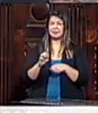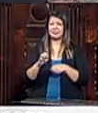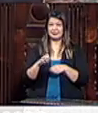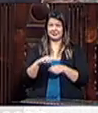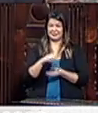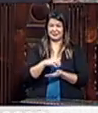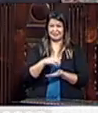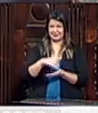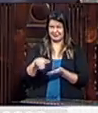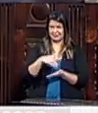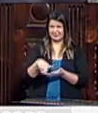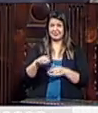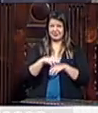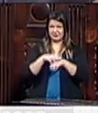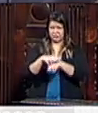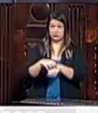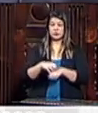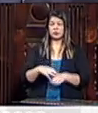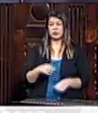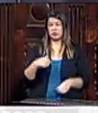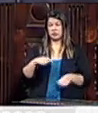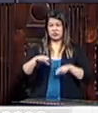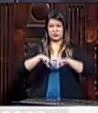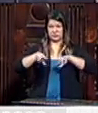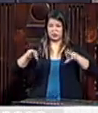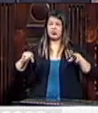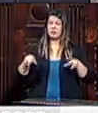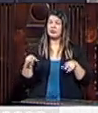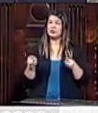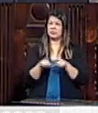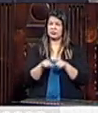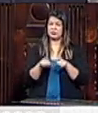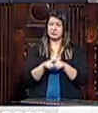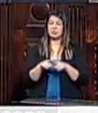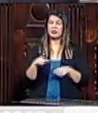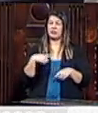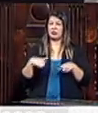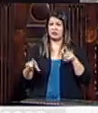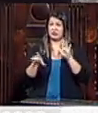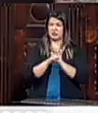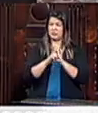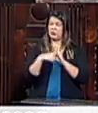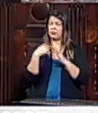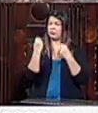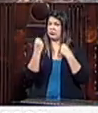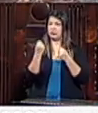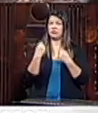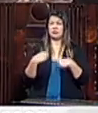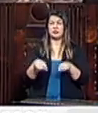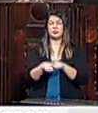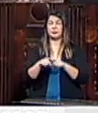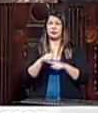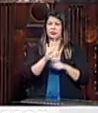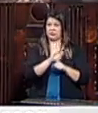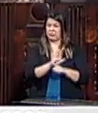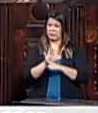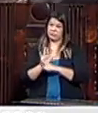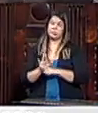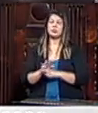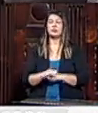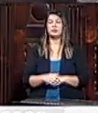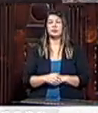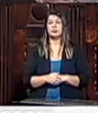uma série de projetos nesse sentido, que essa legislação vai fortalecer e ajudar que eles possam sair do